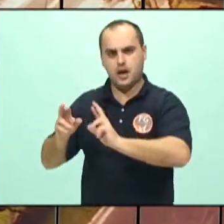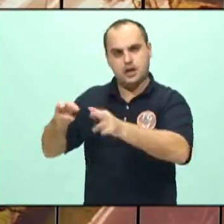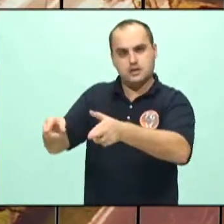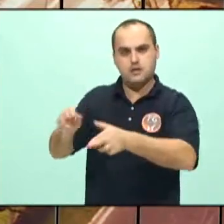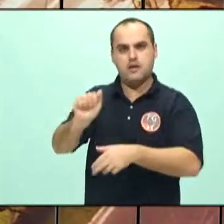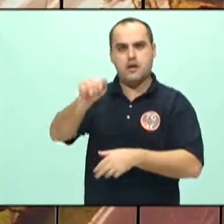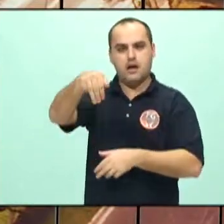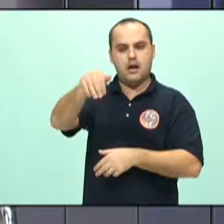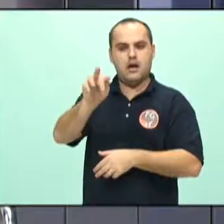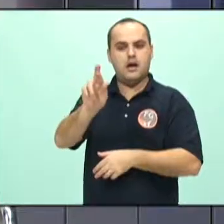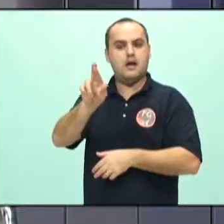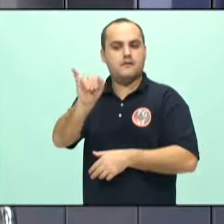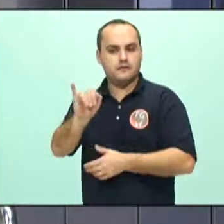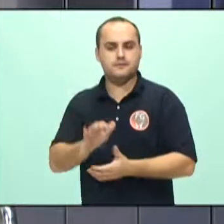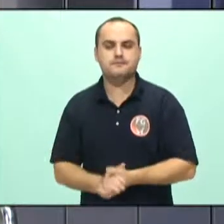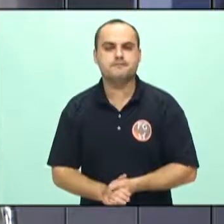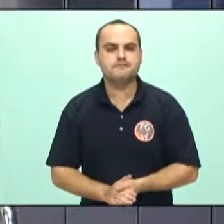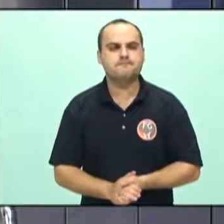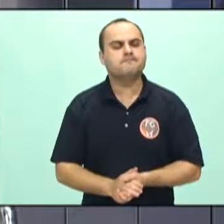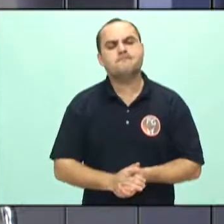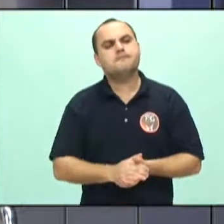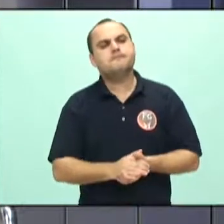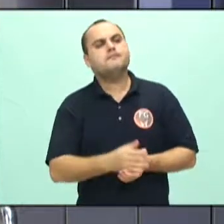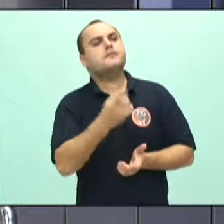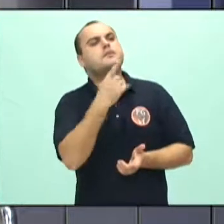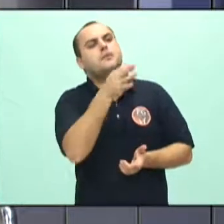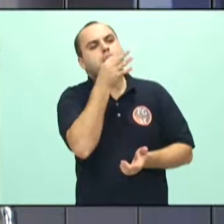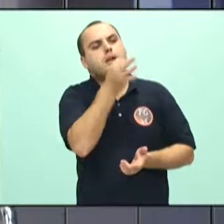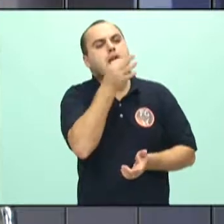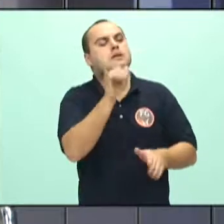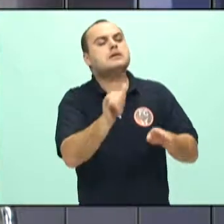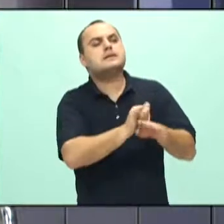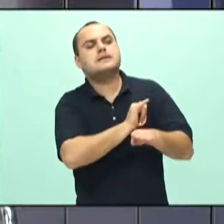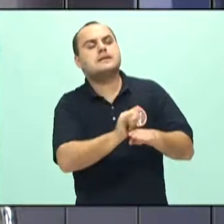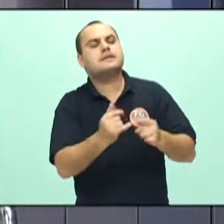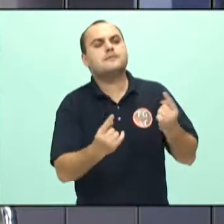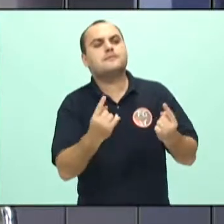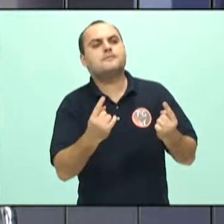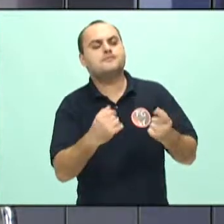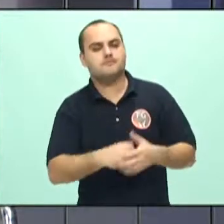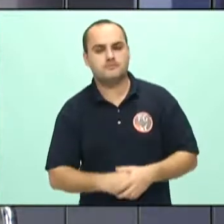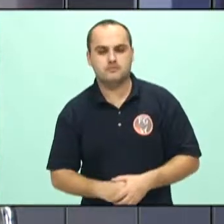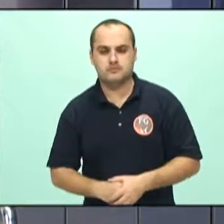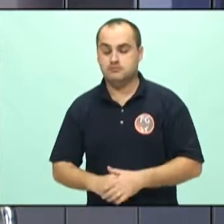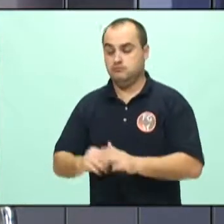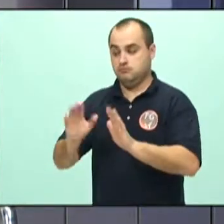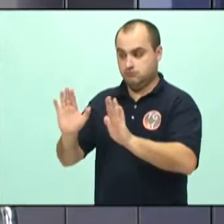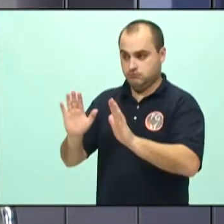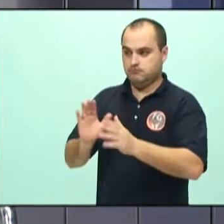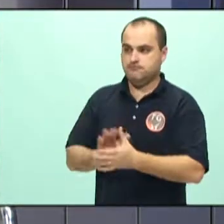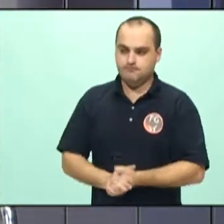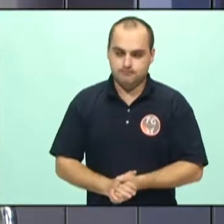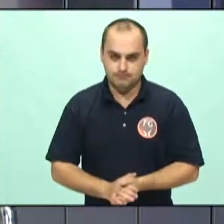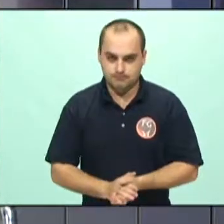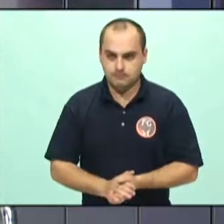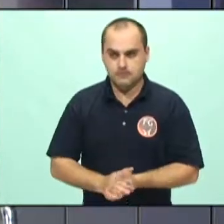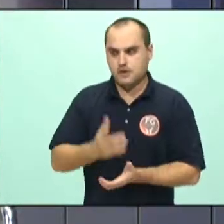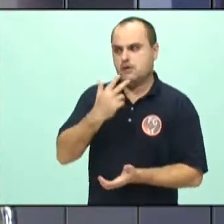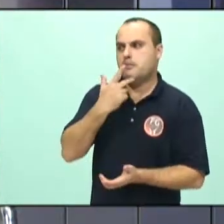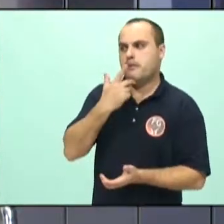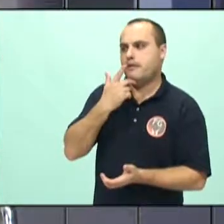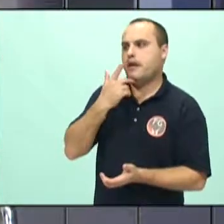ANFRE, digamos. O que pode ser, qual é a sua opinião a esse respeito? Carlos Antônio, você não pode negar o atendimento, isso é uma regra do Sistema Único